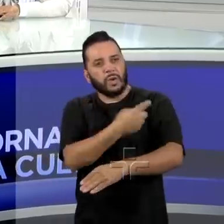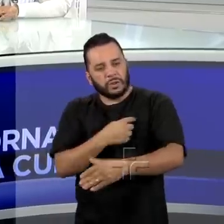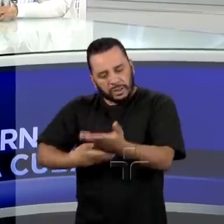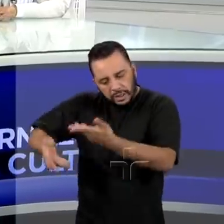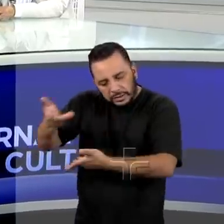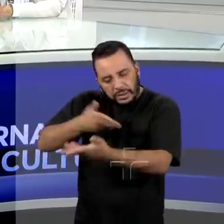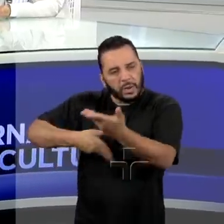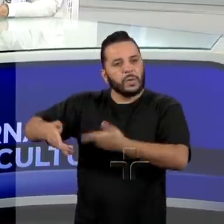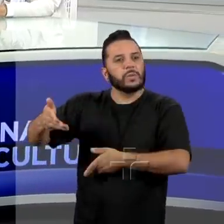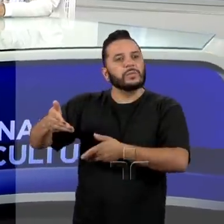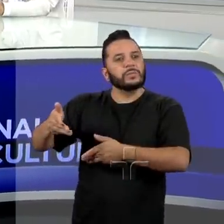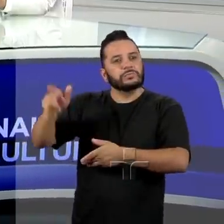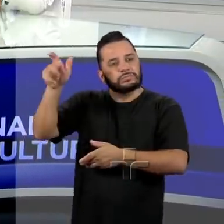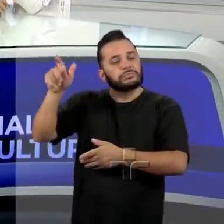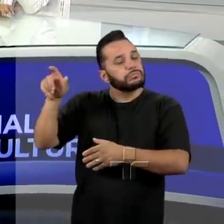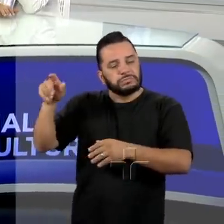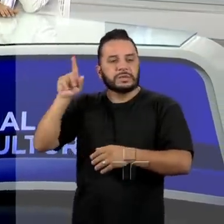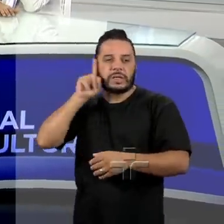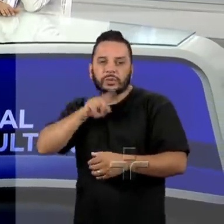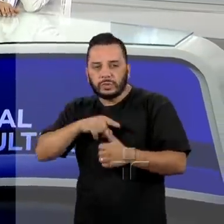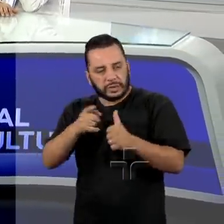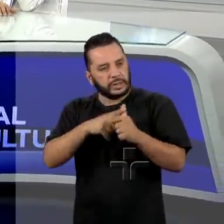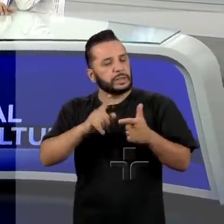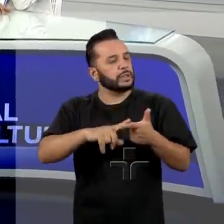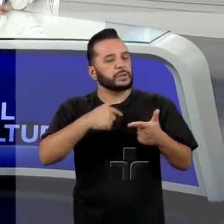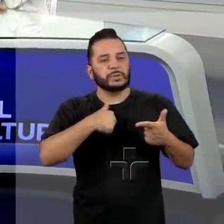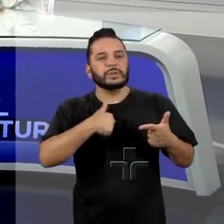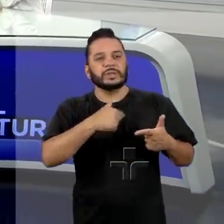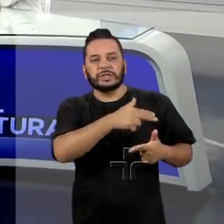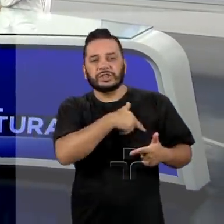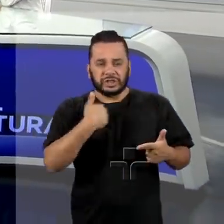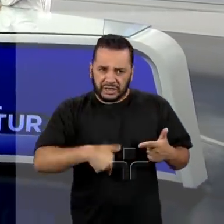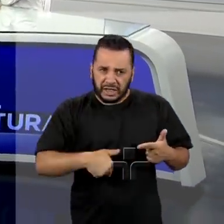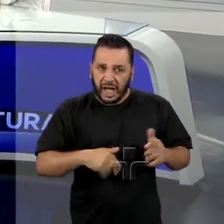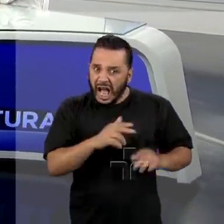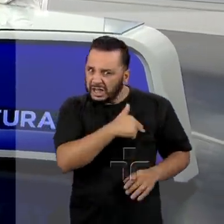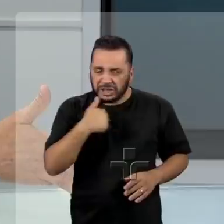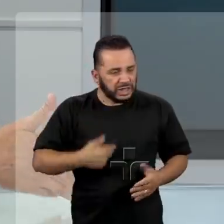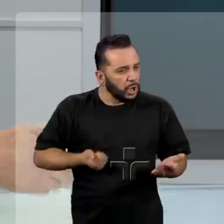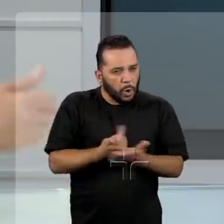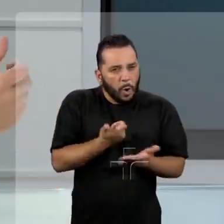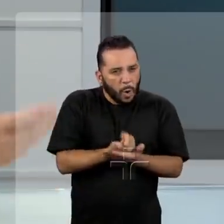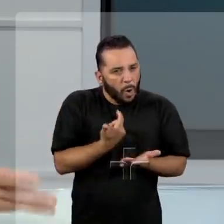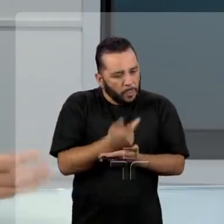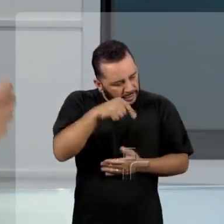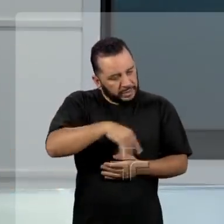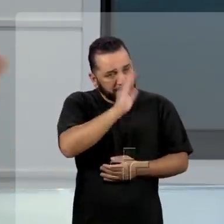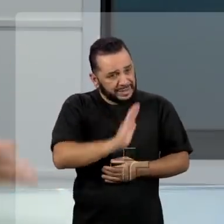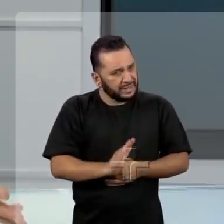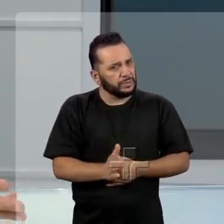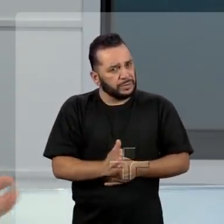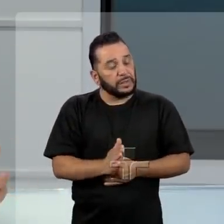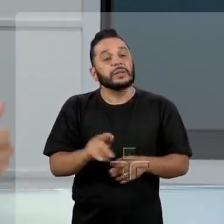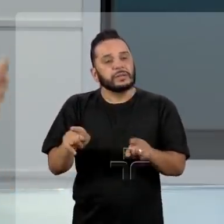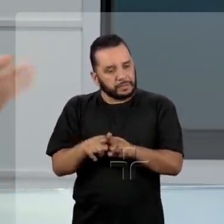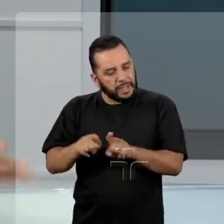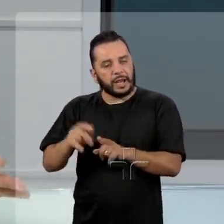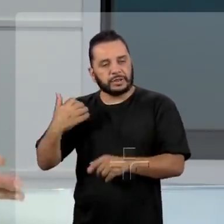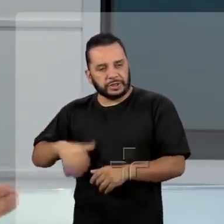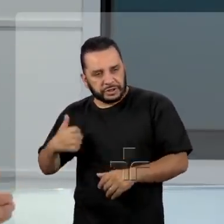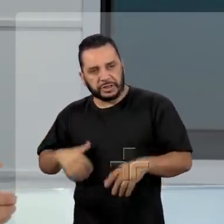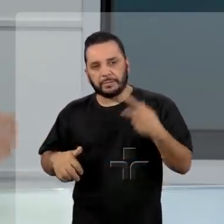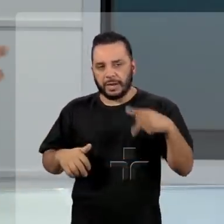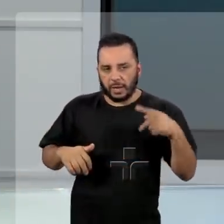Estados Unidos, com China. China é a grande compradora de commodities do Brasil. Também a da Argentina, do Paraguai, do Uruguai, da